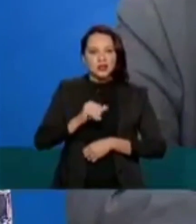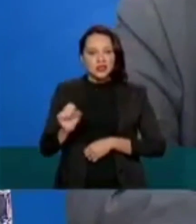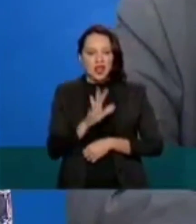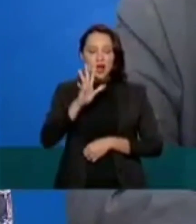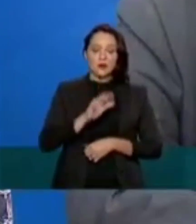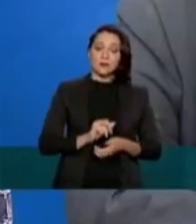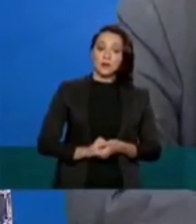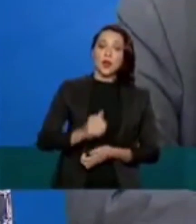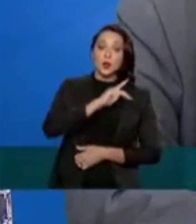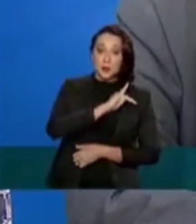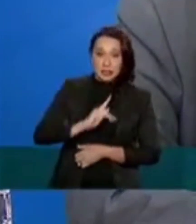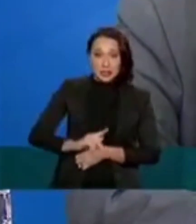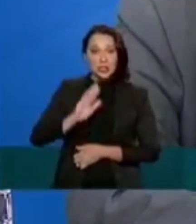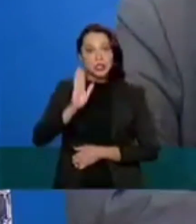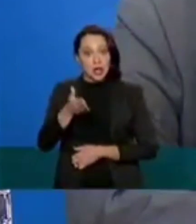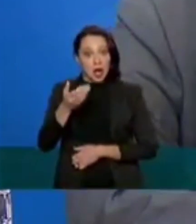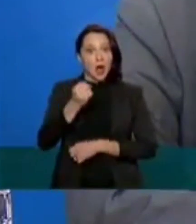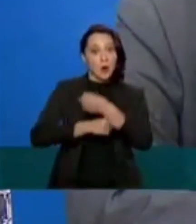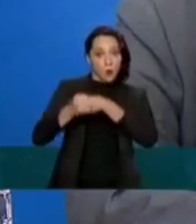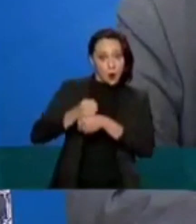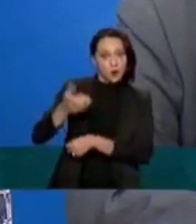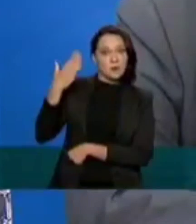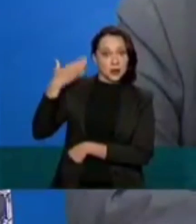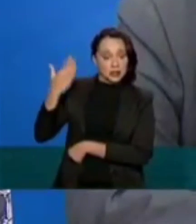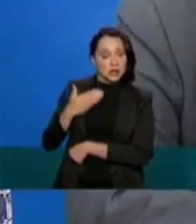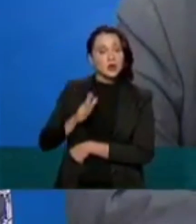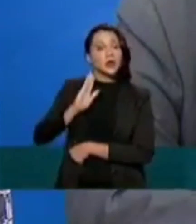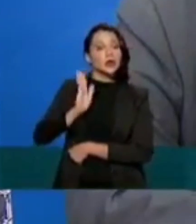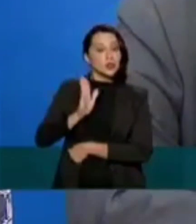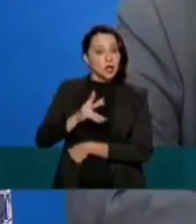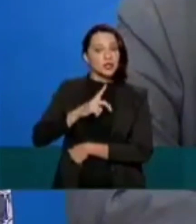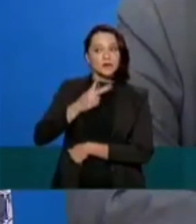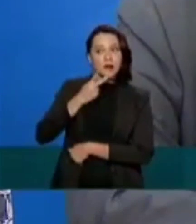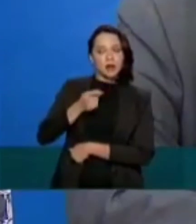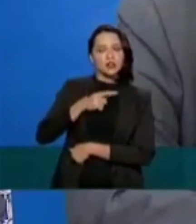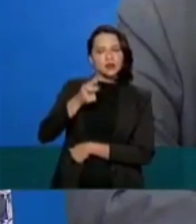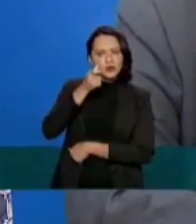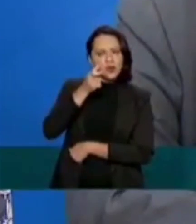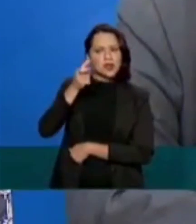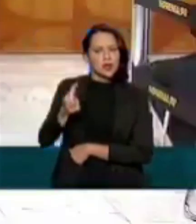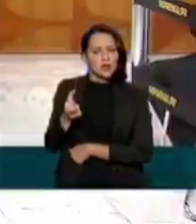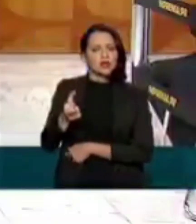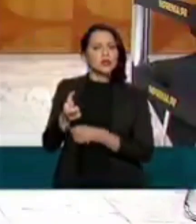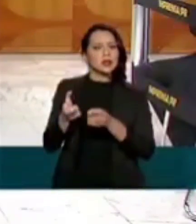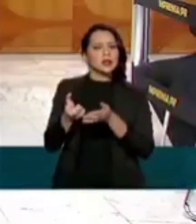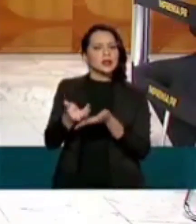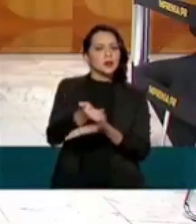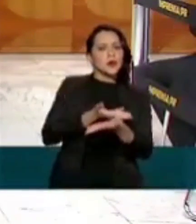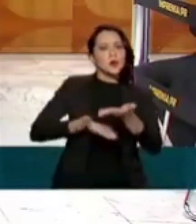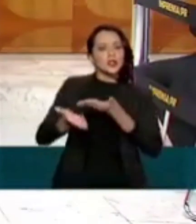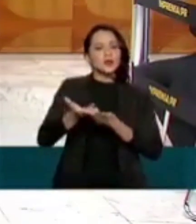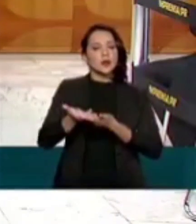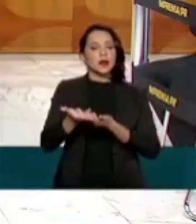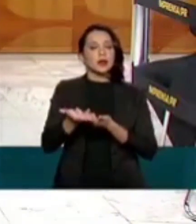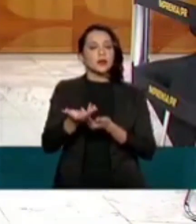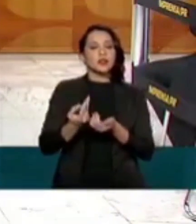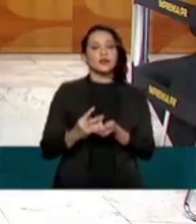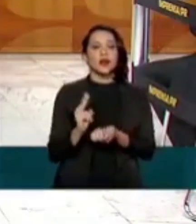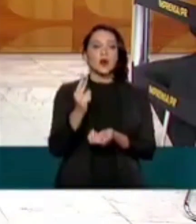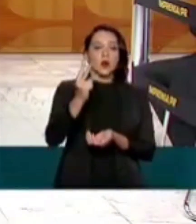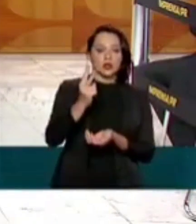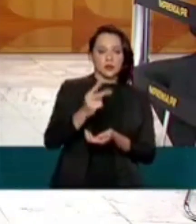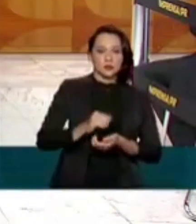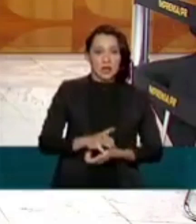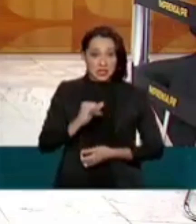o ano passado, tinha manifestado o interesse nesse compartilhamento de custos. Se